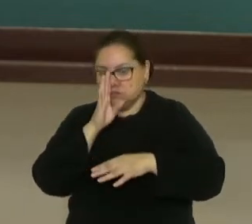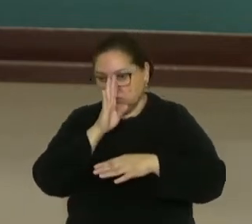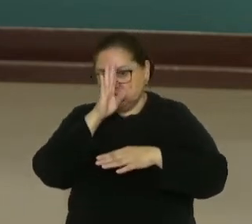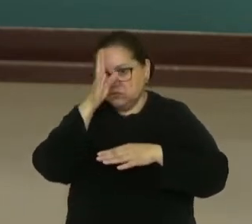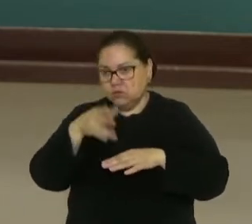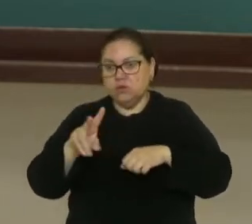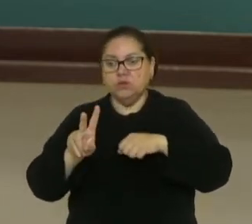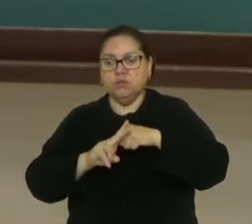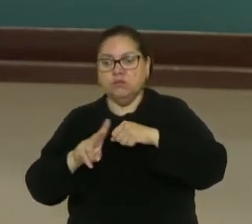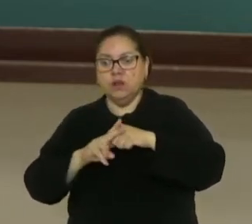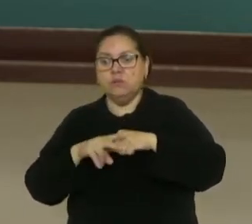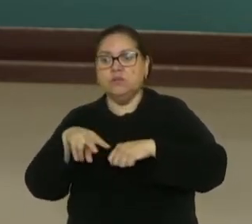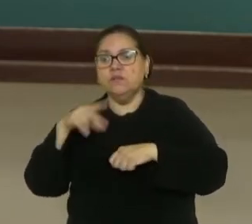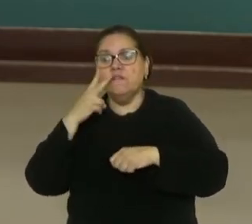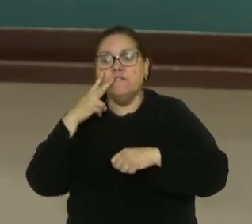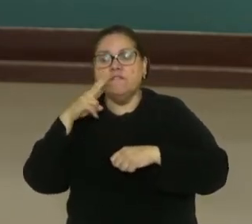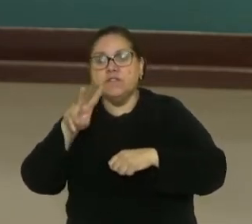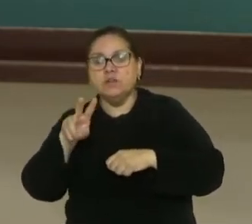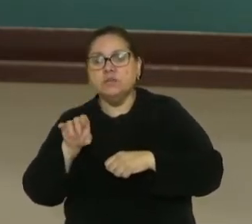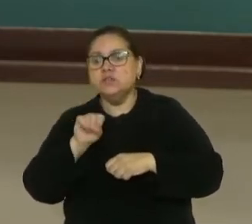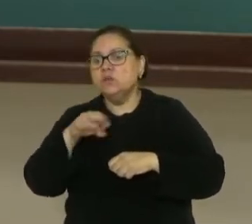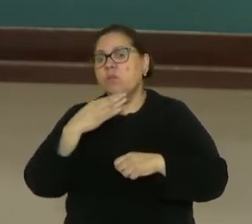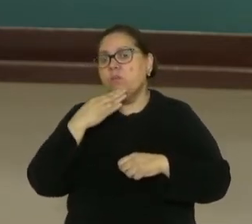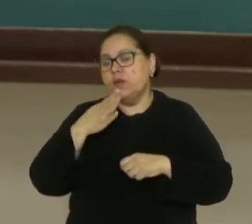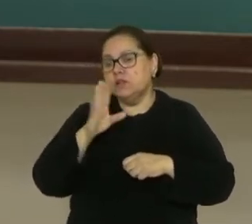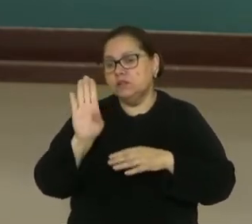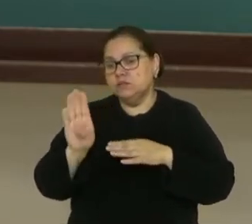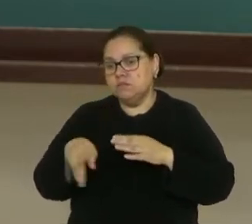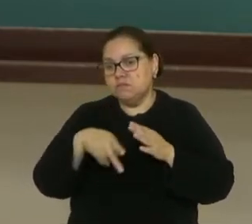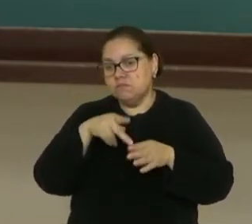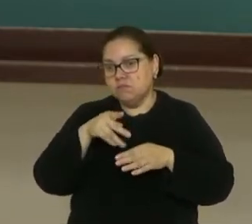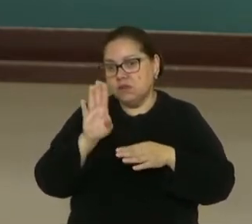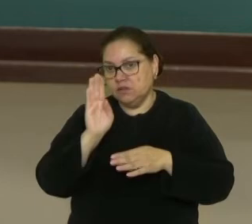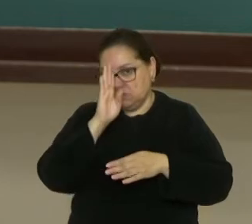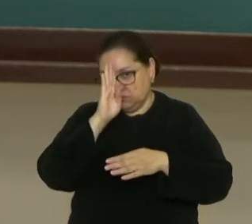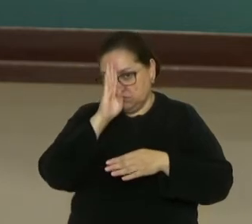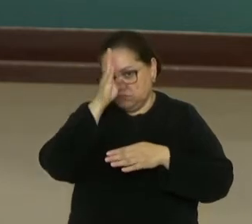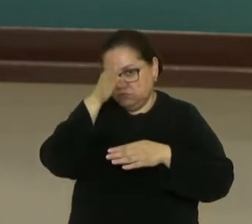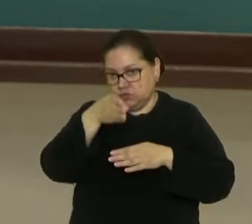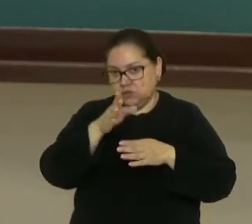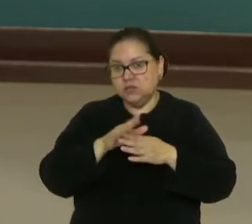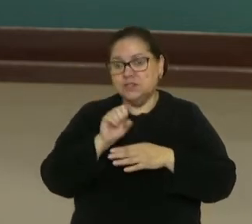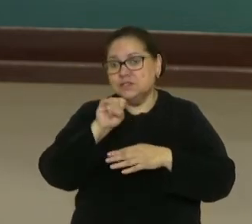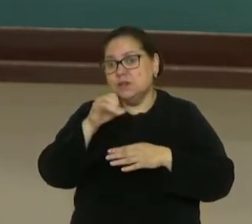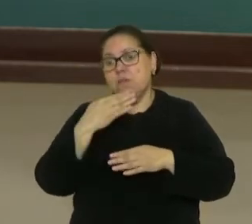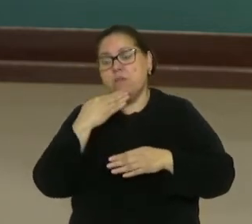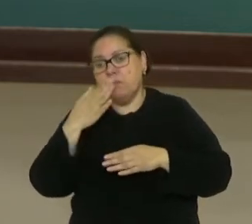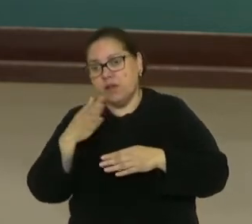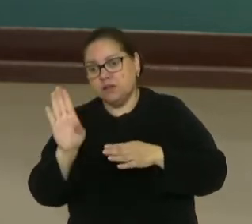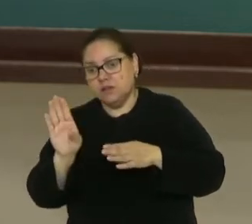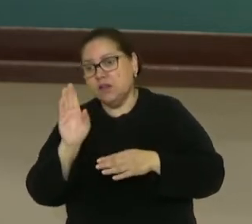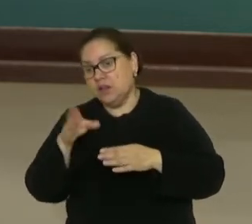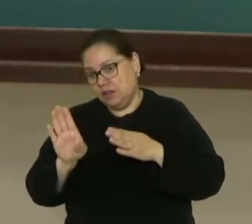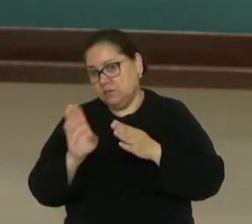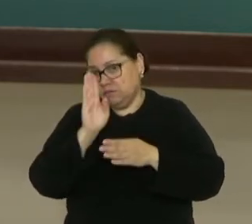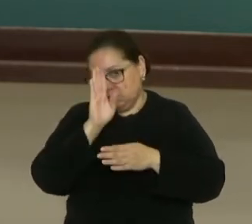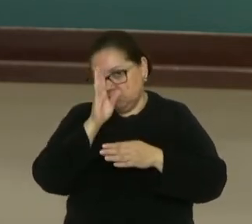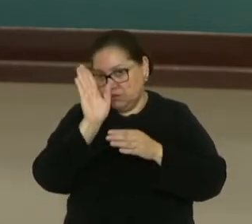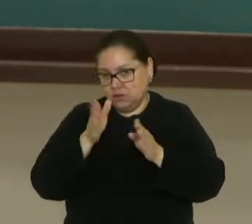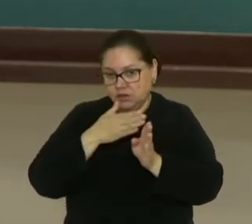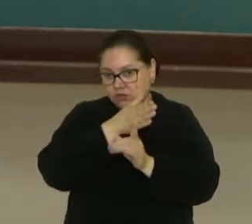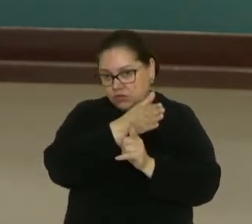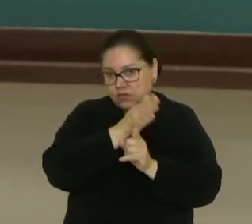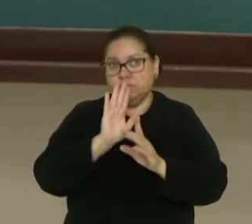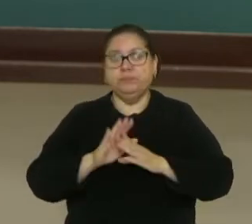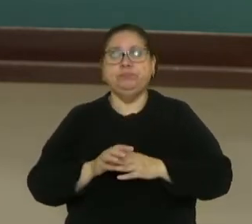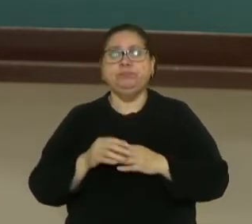do verbo ver. Se não pede preposição, então é transitivo direto. Se pede preposição, é transitivo